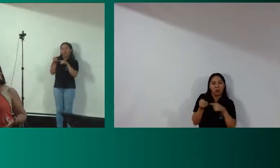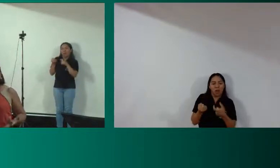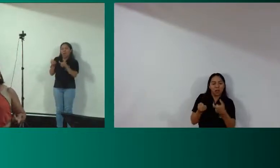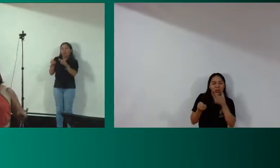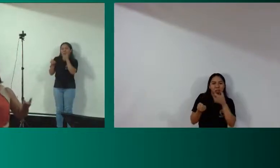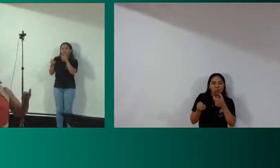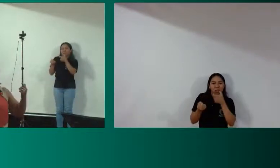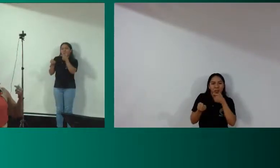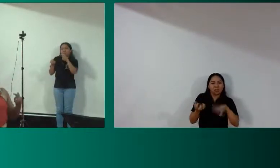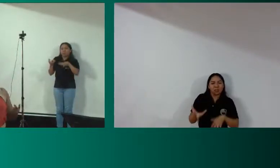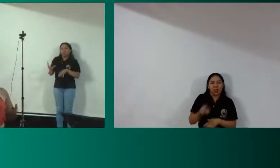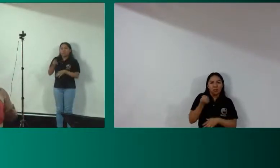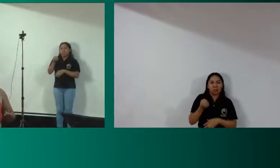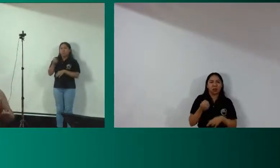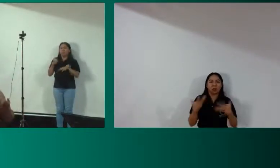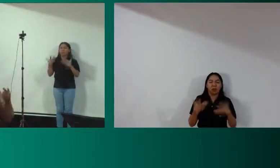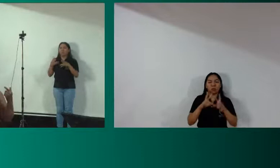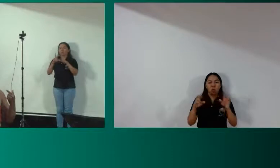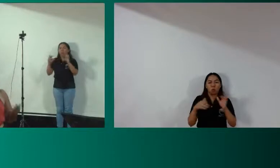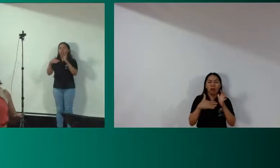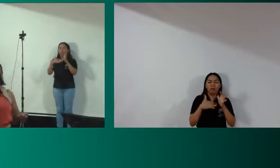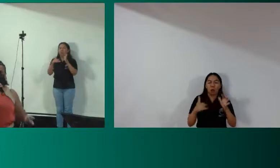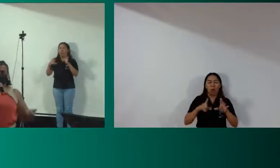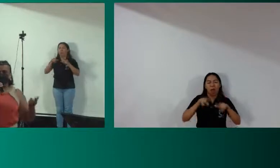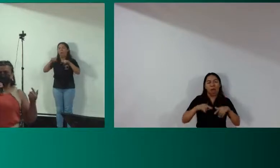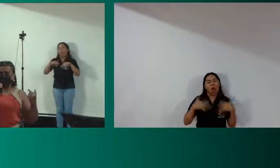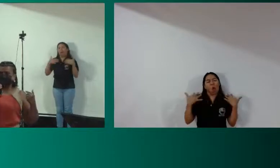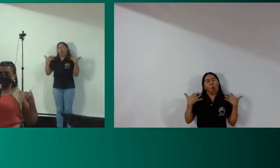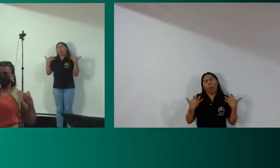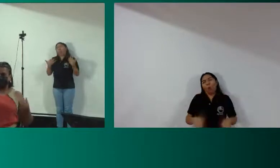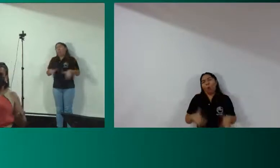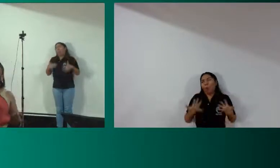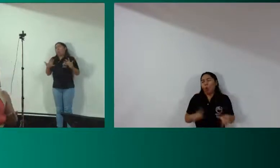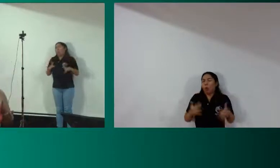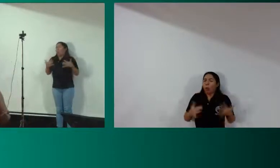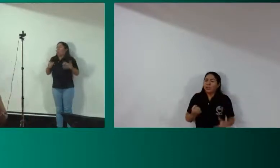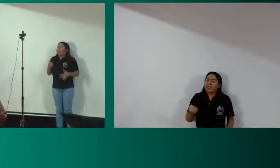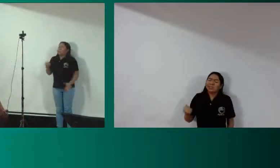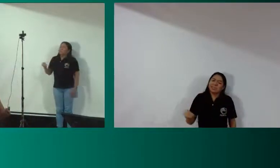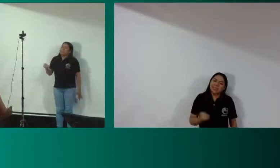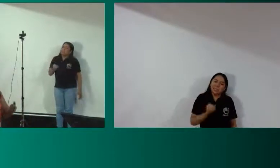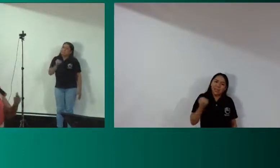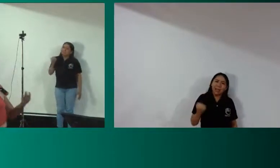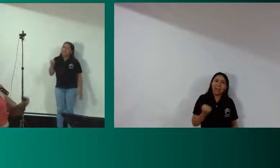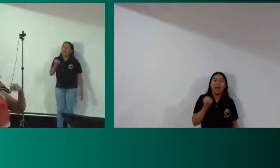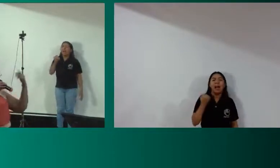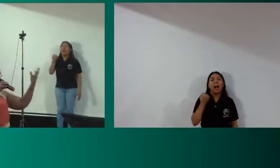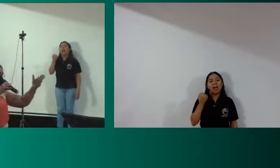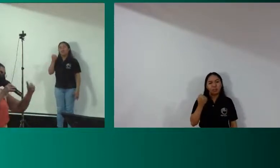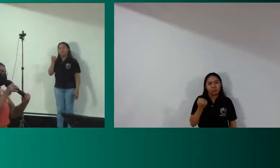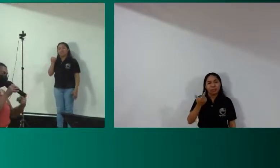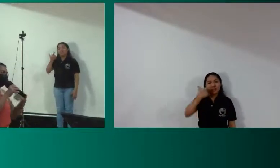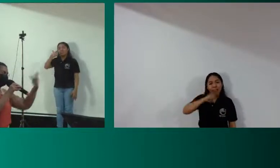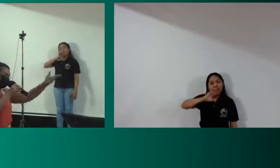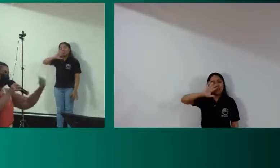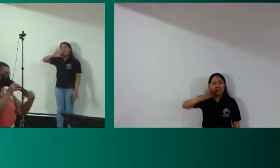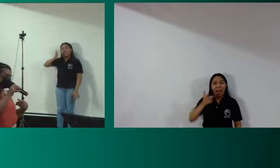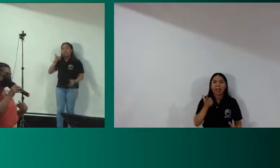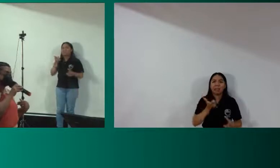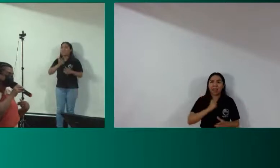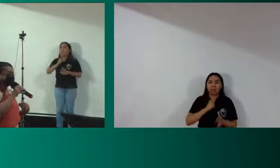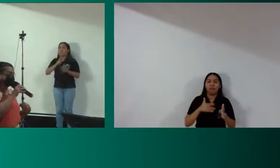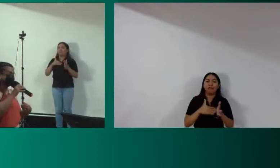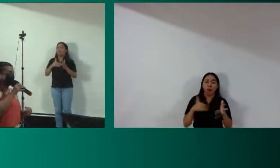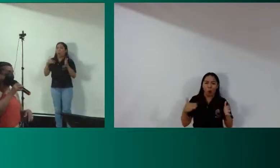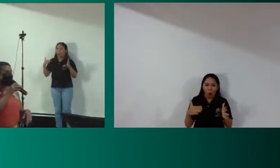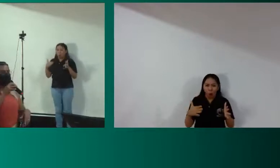estudantes então assim a questão da fome é uma questão ser Vera é uma questão grave né não tem tem já passou pela fome eu